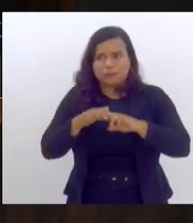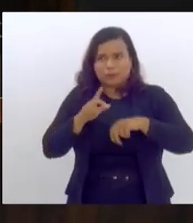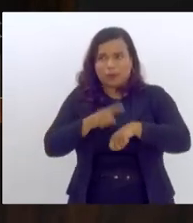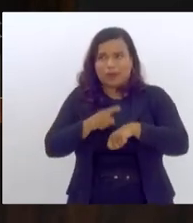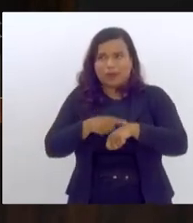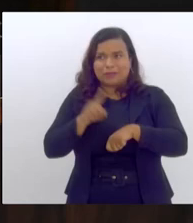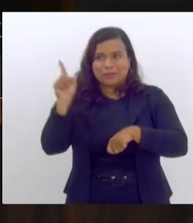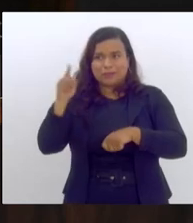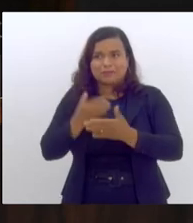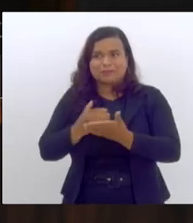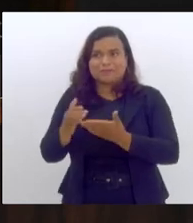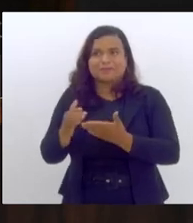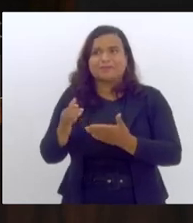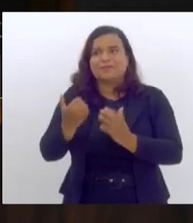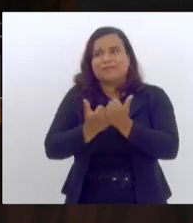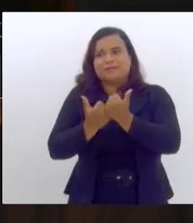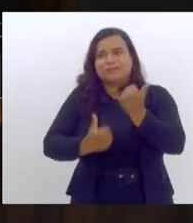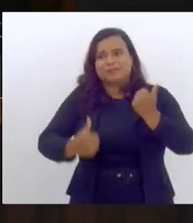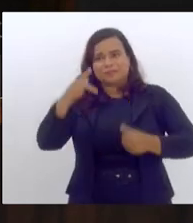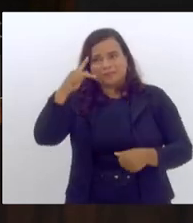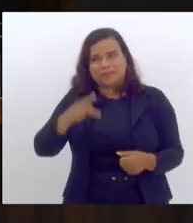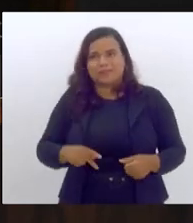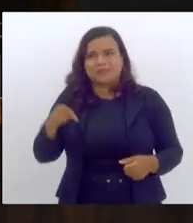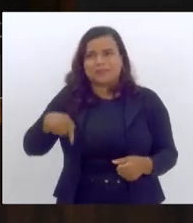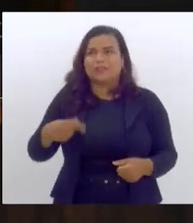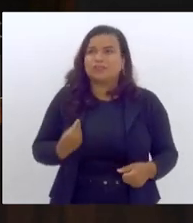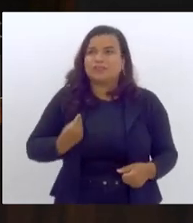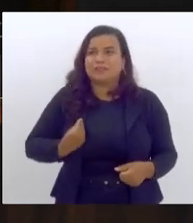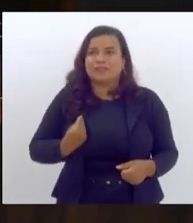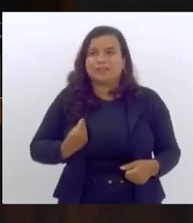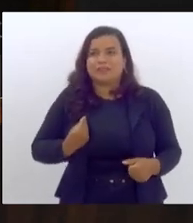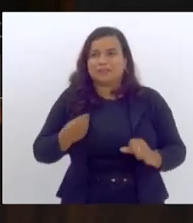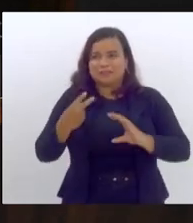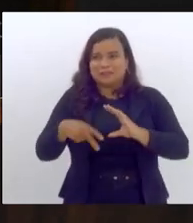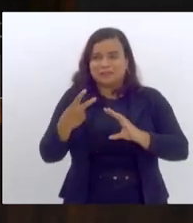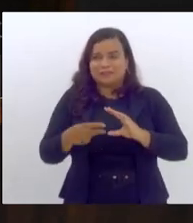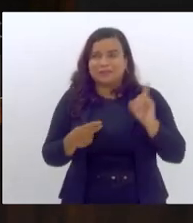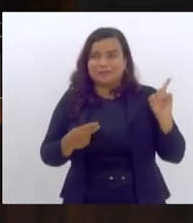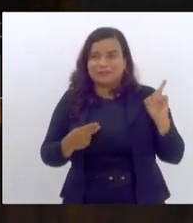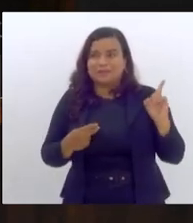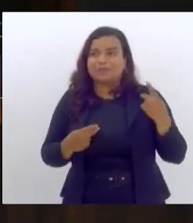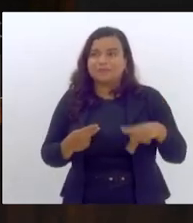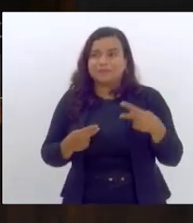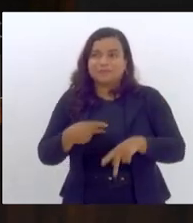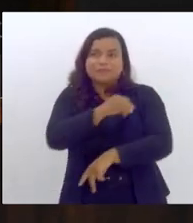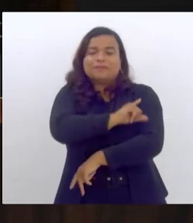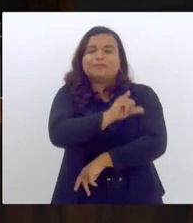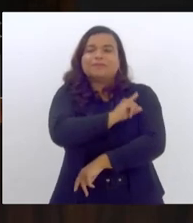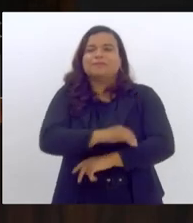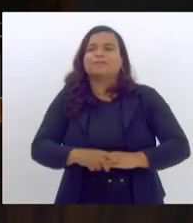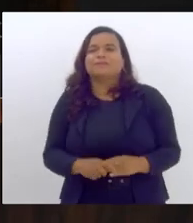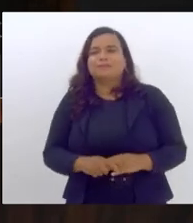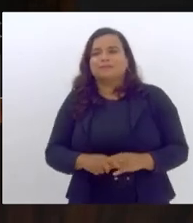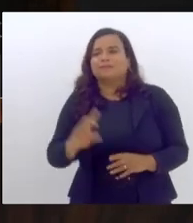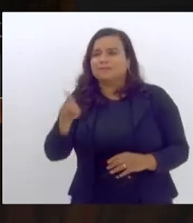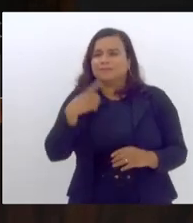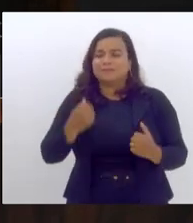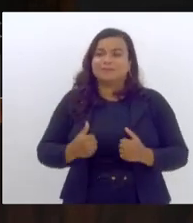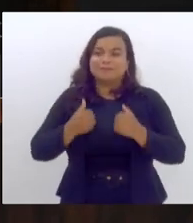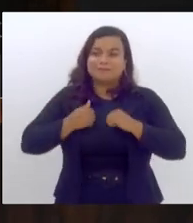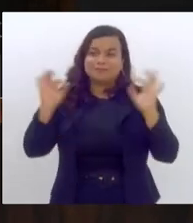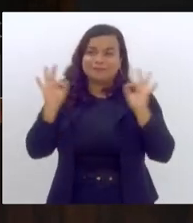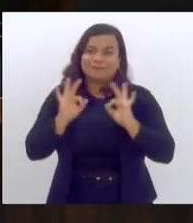horário. Ela é a nossa vice-presidente aqui na Câmara Municipal do Rio de Janeiro, e muito nos orgulha de ter